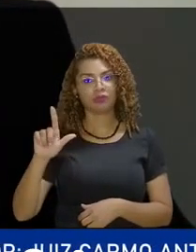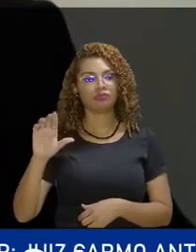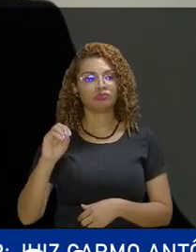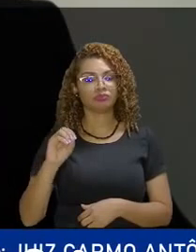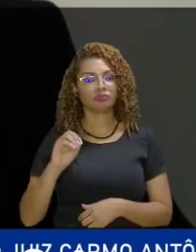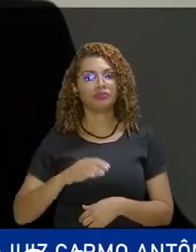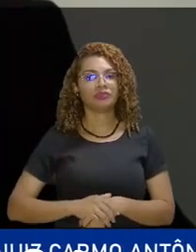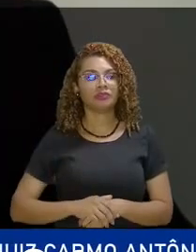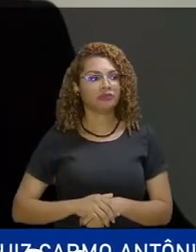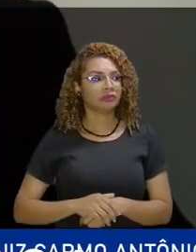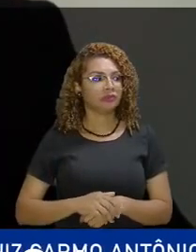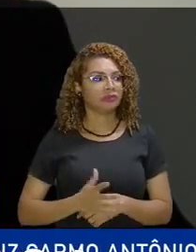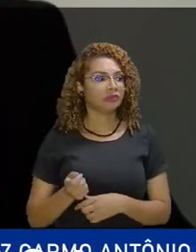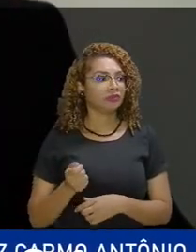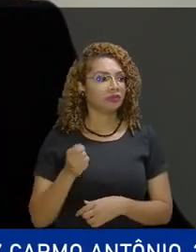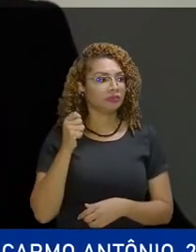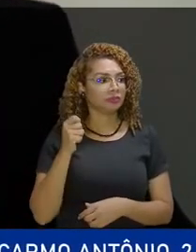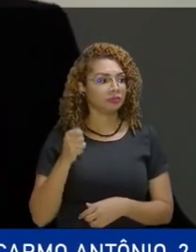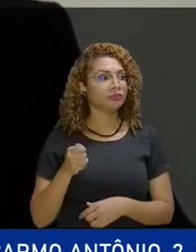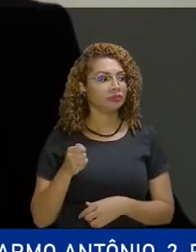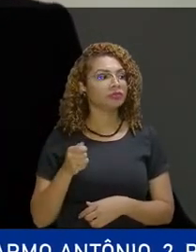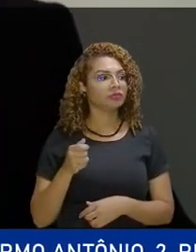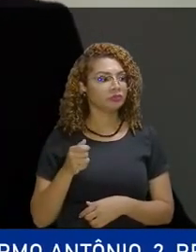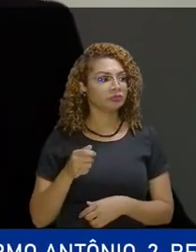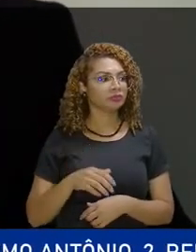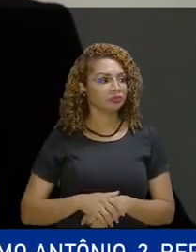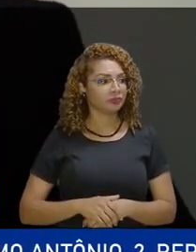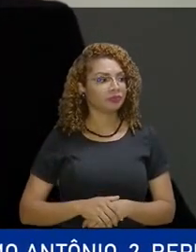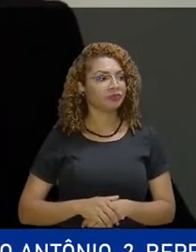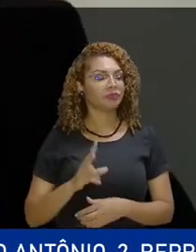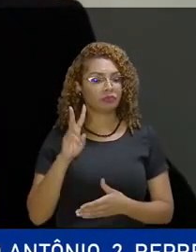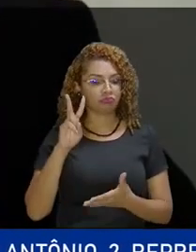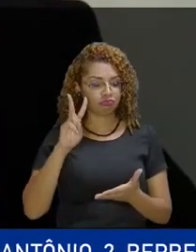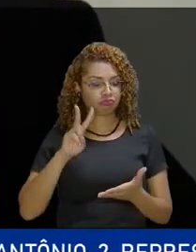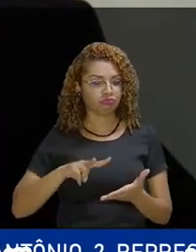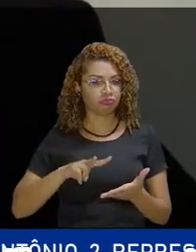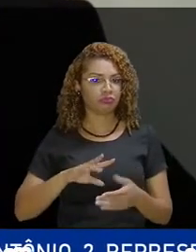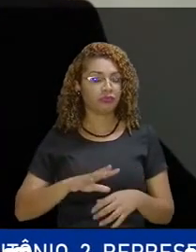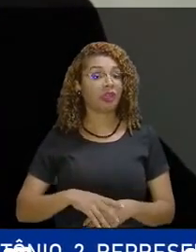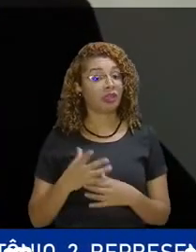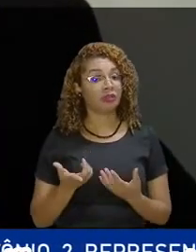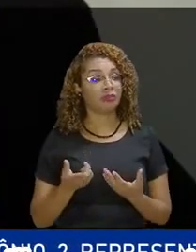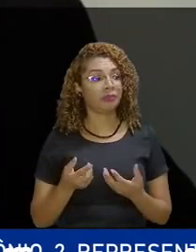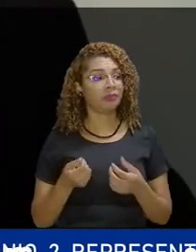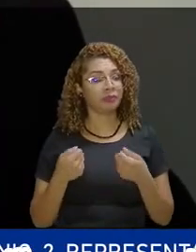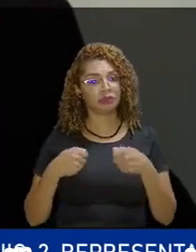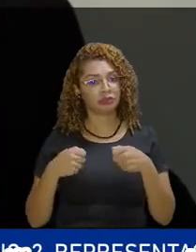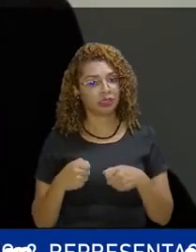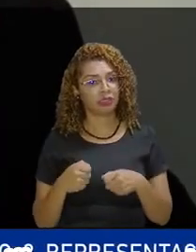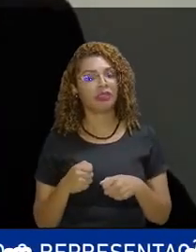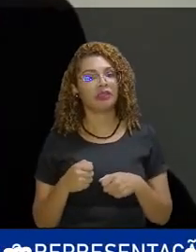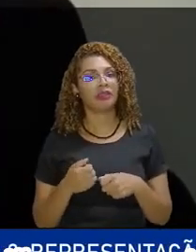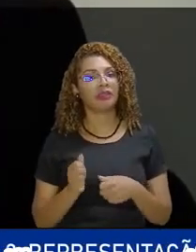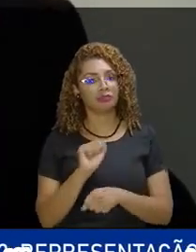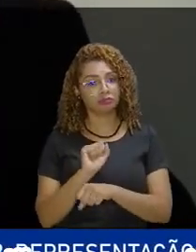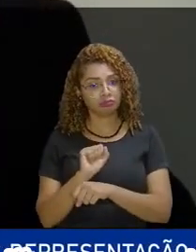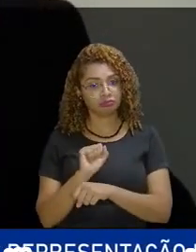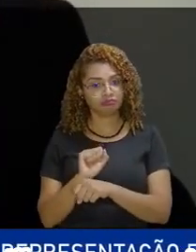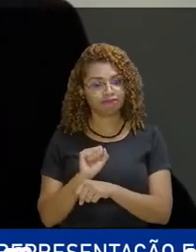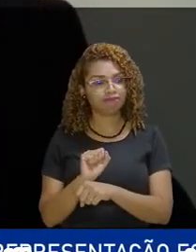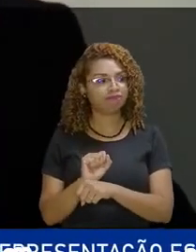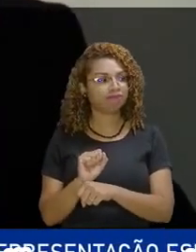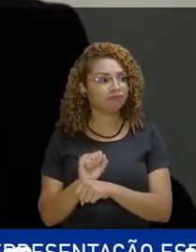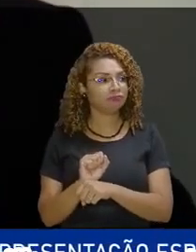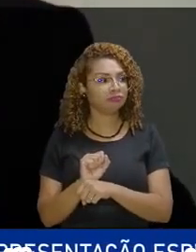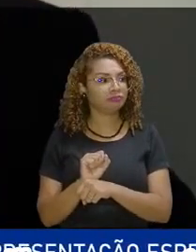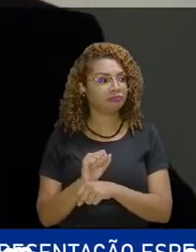pediu vista à juíza Paola Santos. Os demais aguardam. Aí depois a gente conserta. Cleine, me faz, por